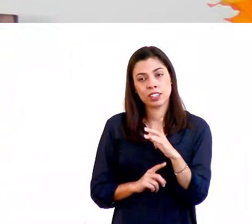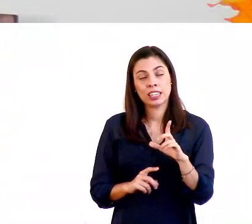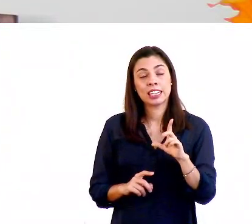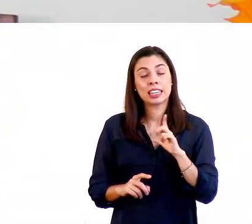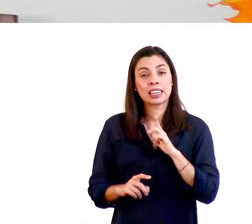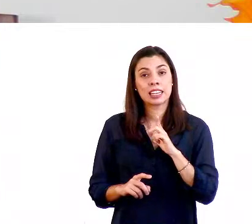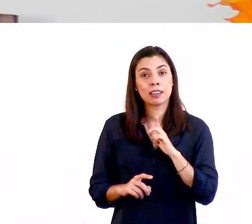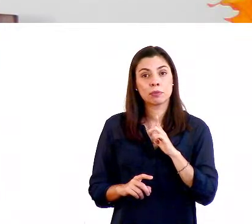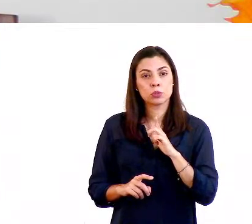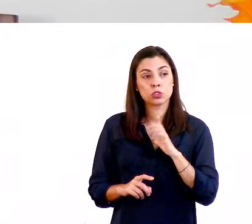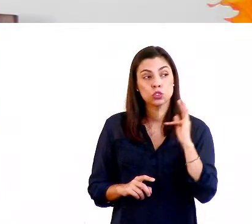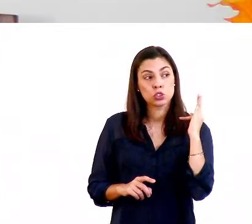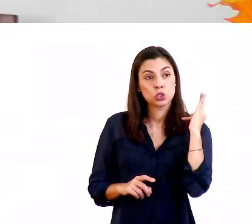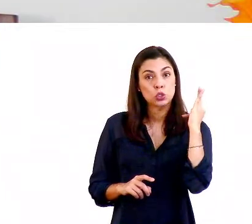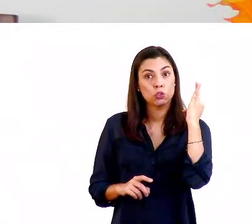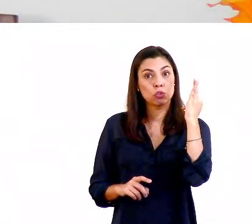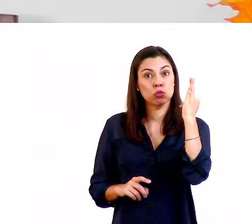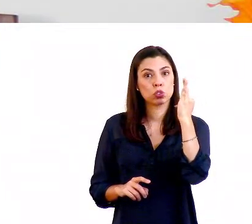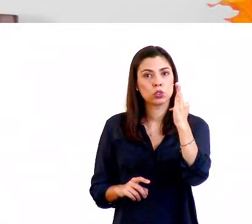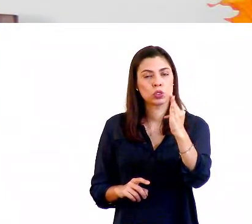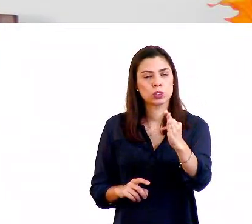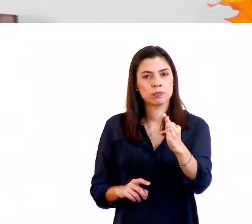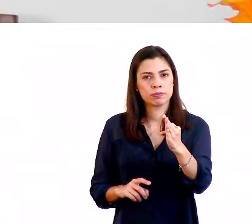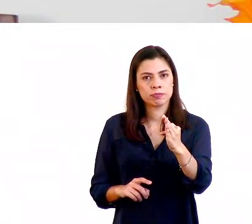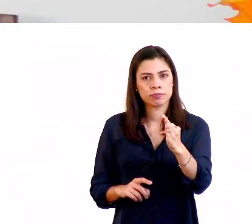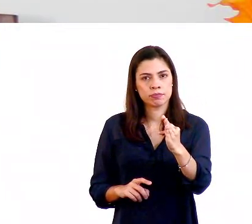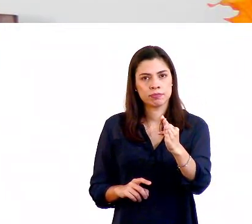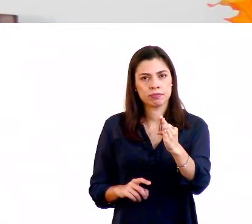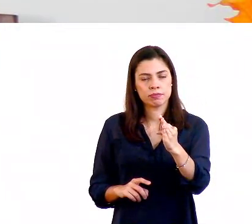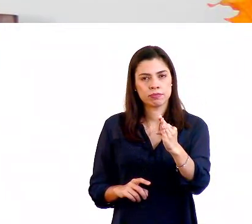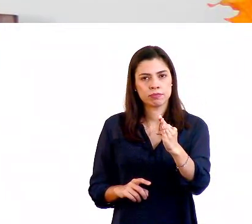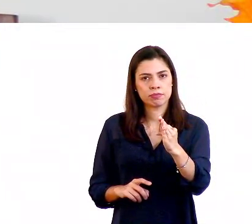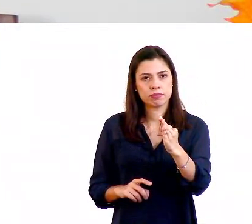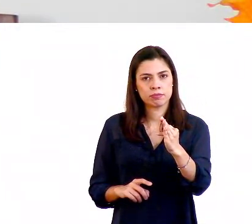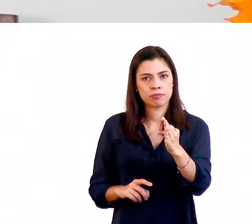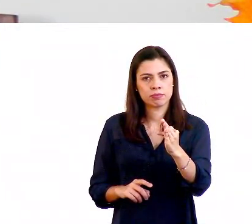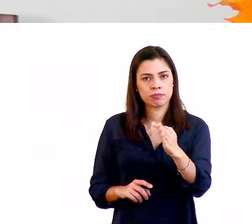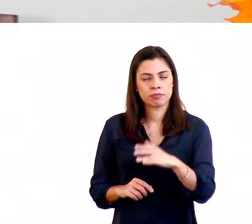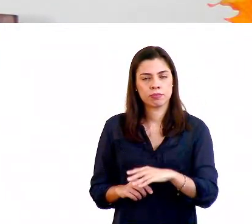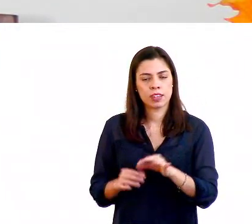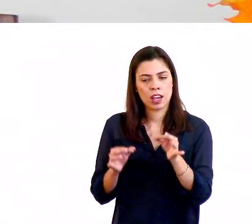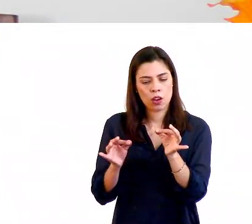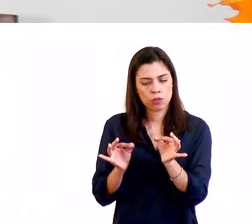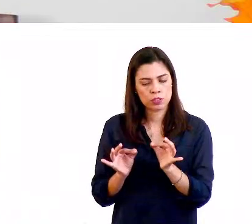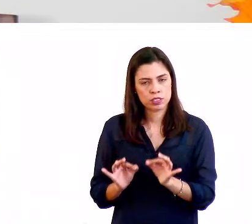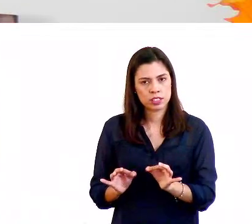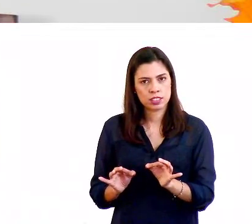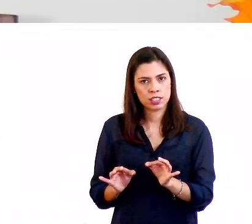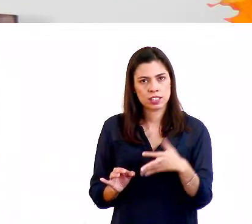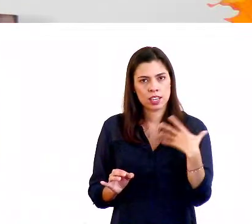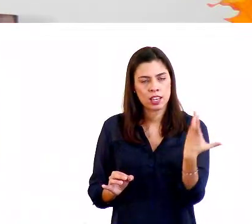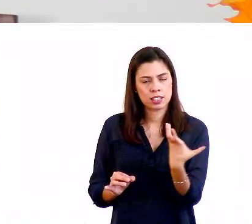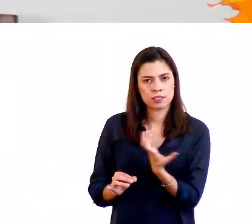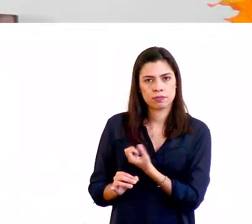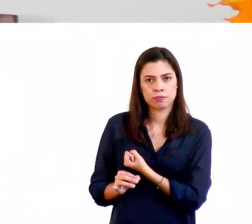até o resgate da sua propriedade para o louvor da sua glória. Sabe o que significa?